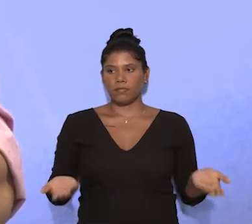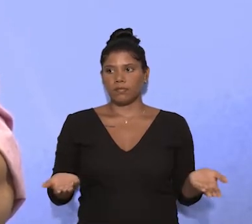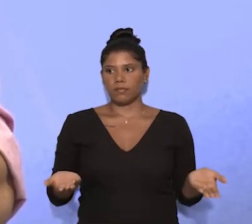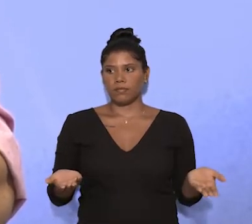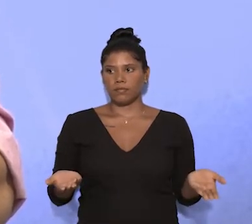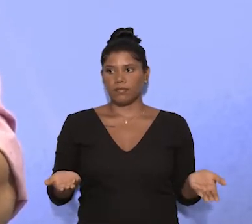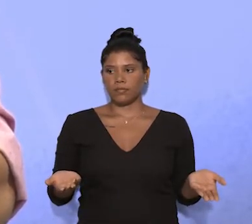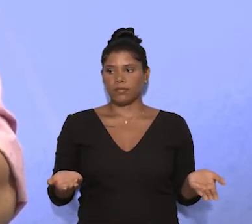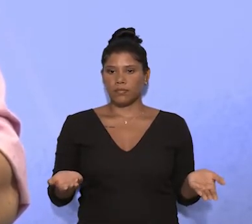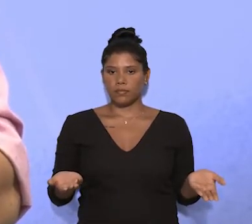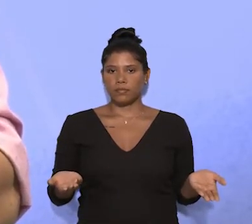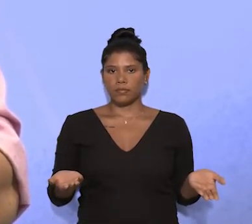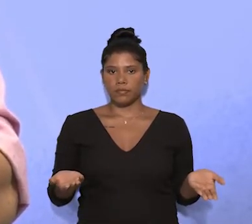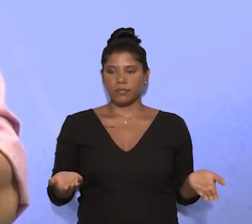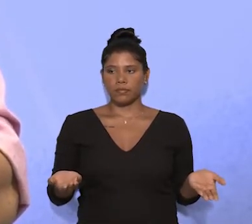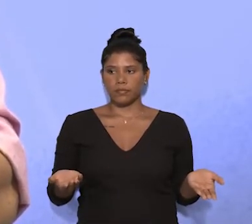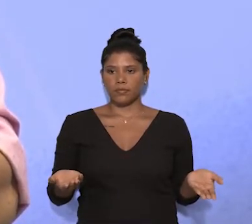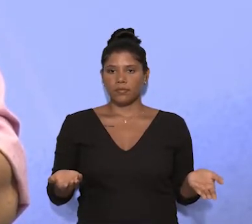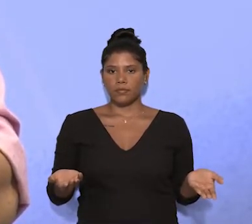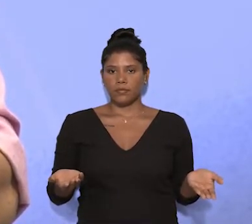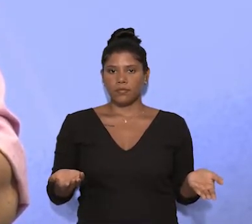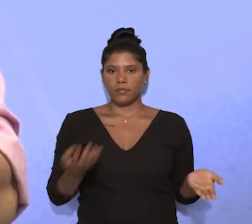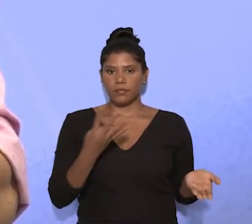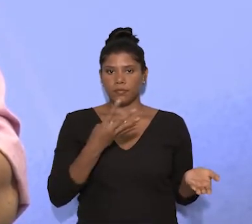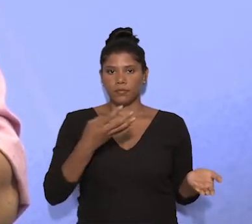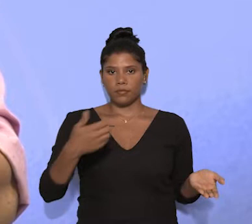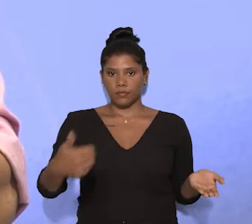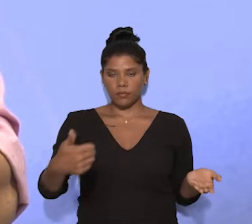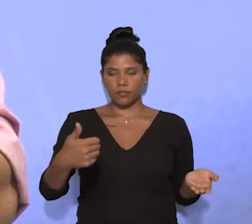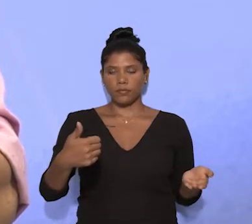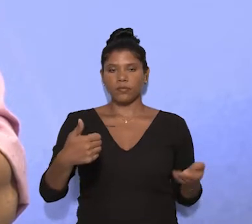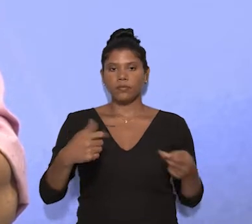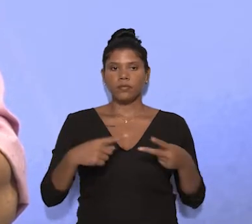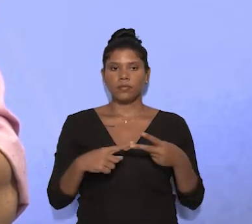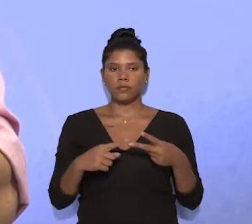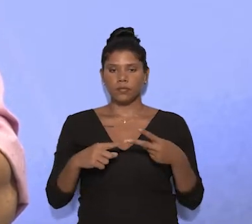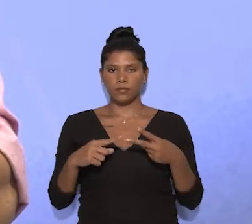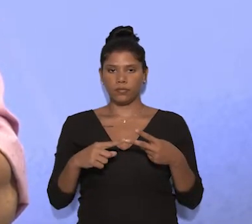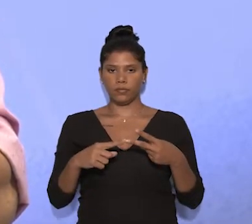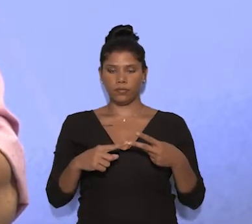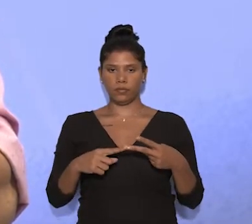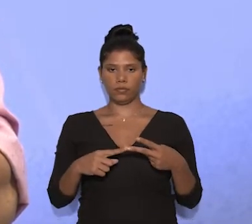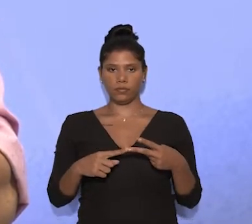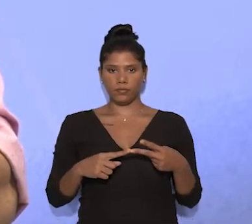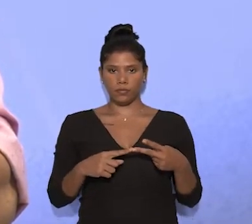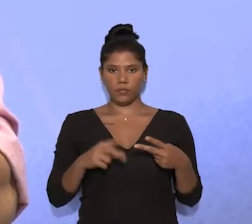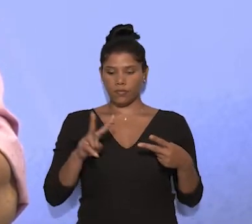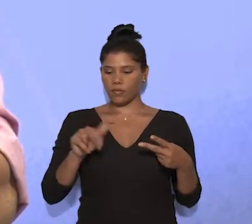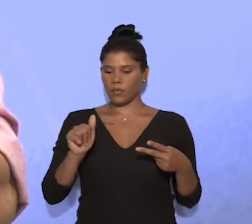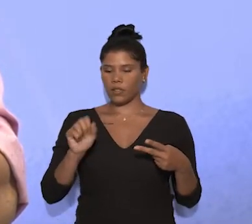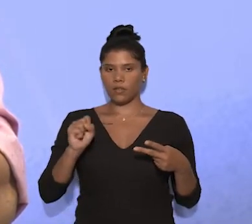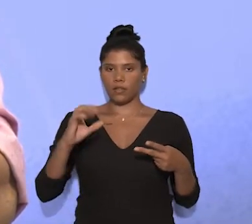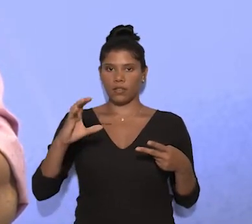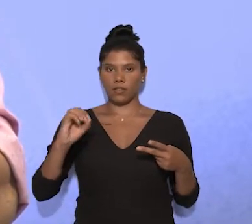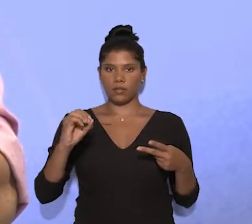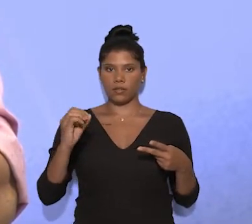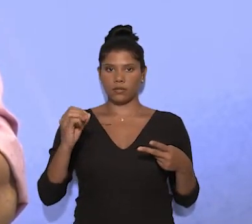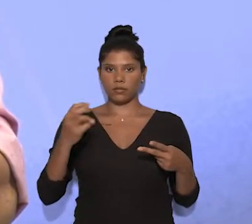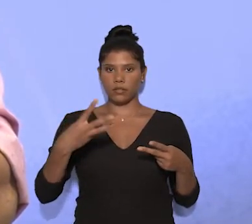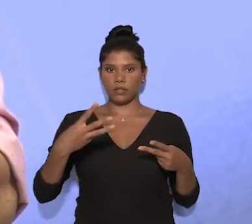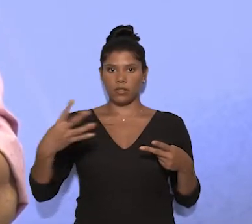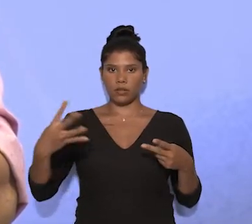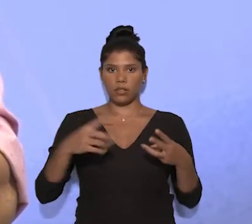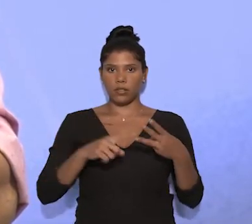brincando, é claro. A briga agora dele é para ser Cruzeiro 41, campeão da Série B. Cruzeiro 41, Vasco 34,